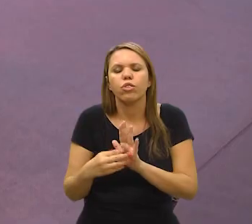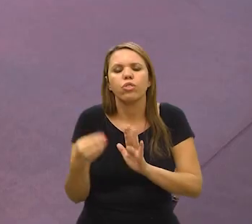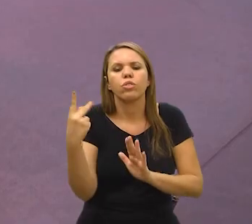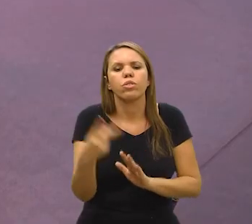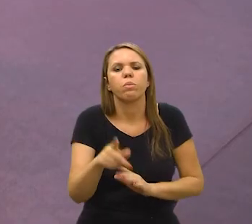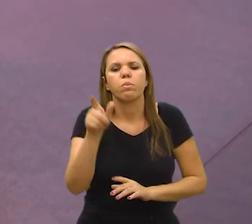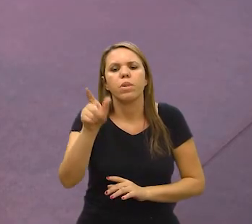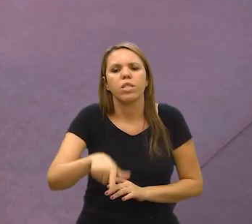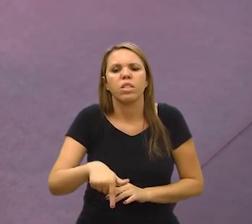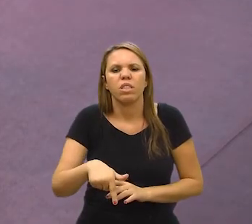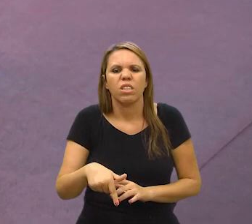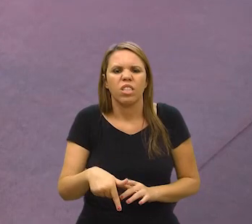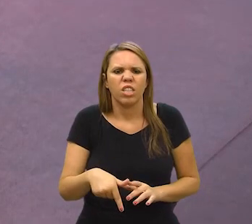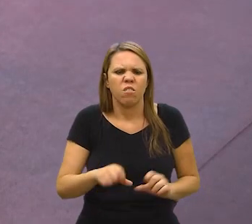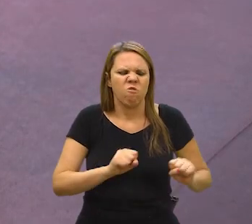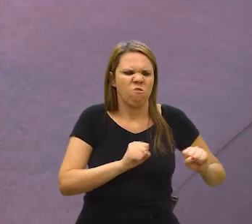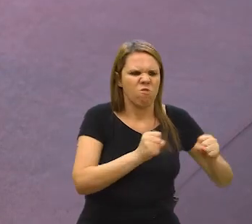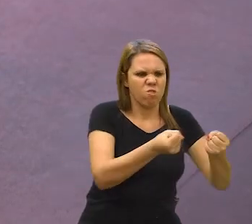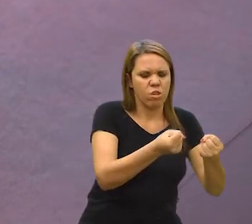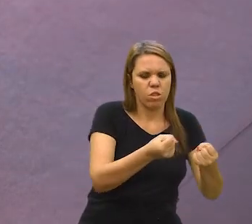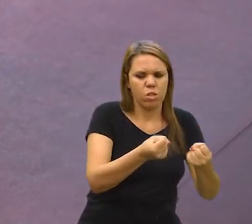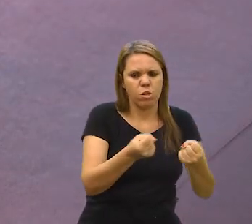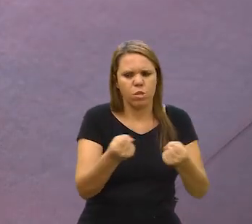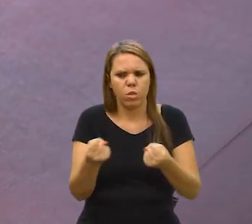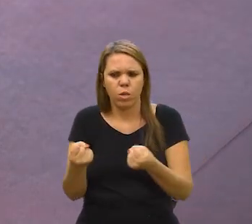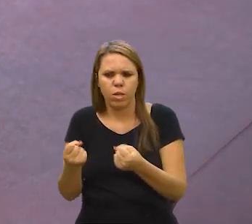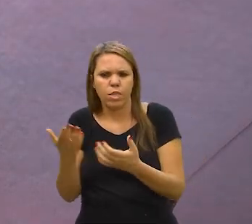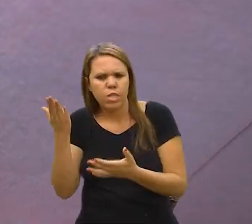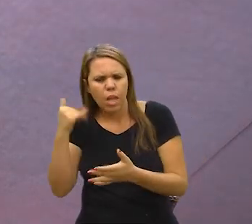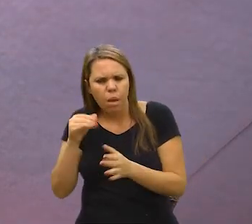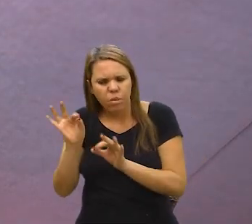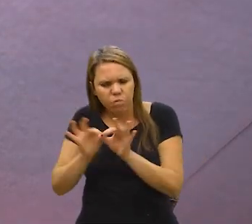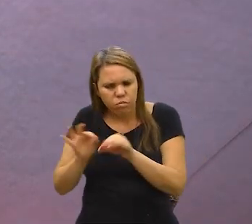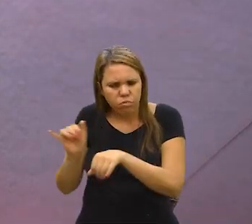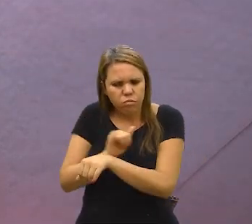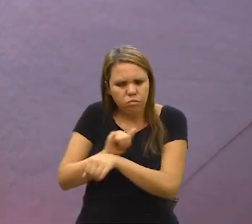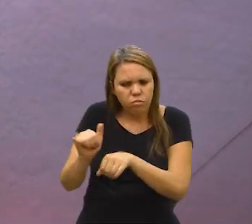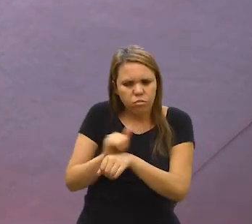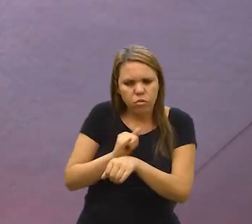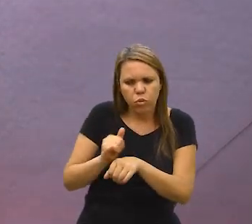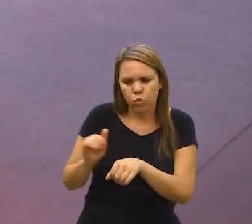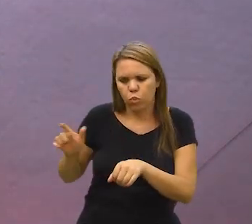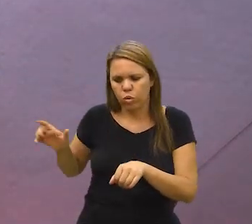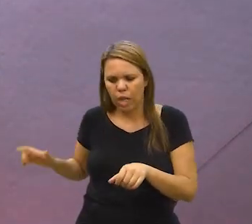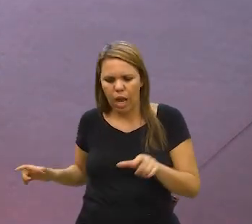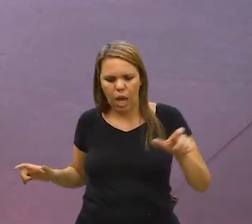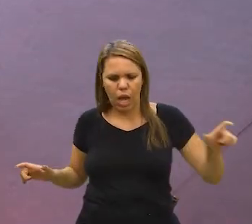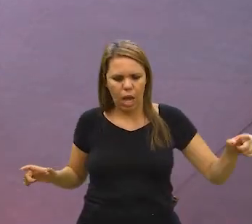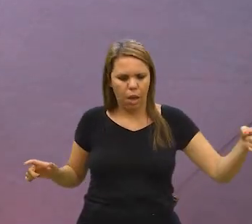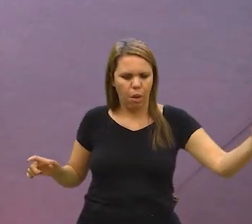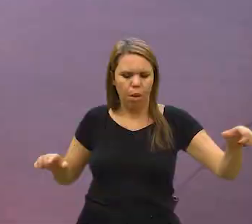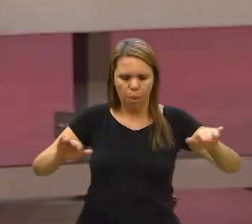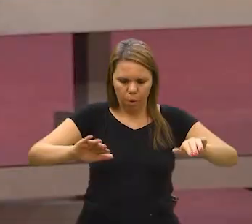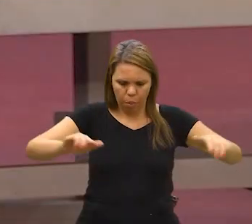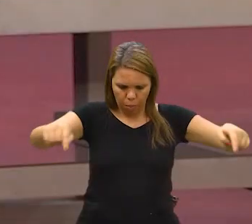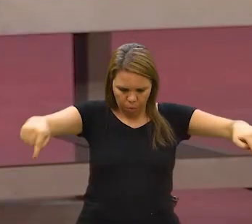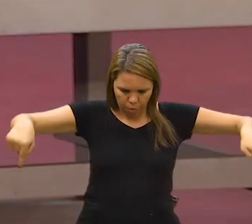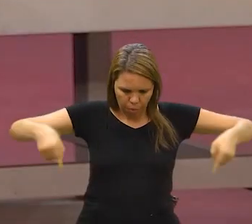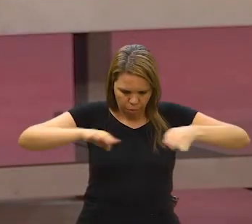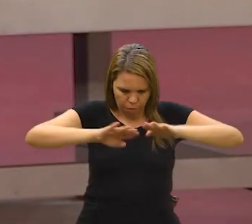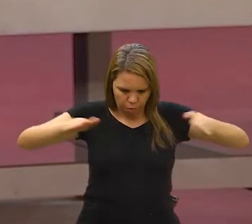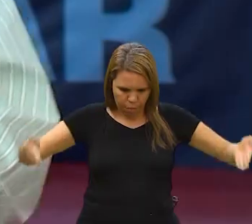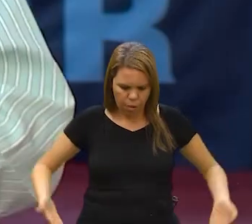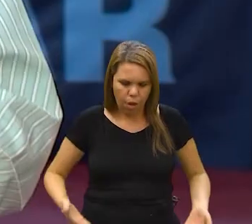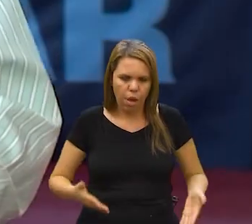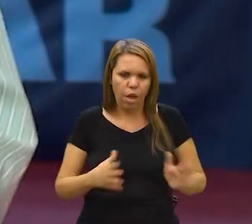jogo. Existe alguém que é mais ofensivo, alguém que é mais defensivo, joga de lado, não, joga na ponta, quase no meio da mesa? Como é que